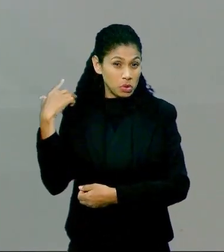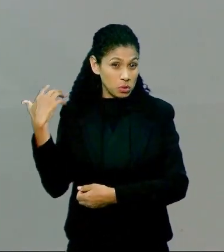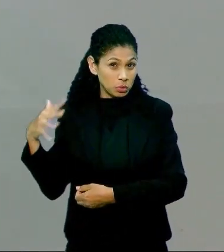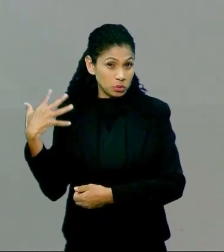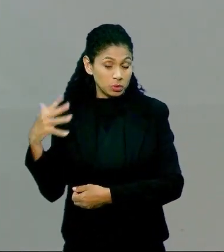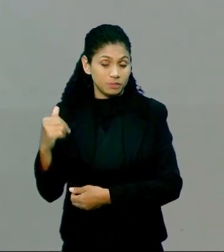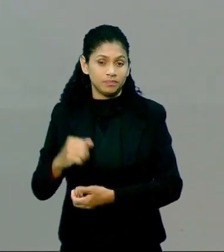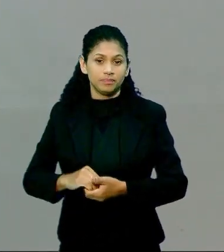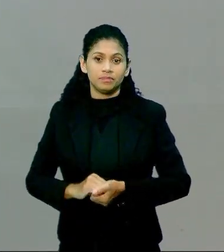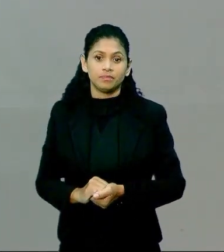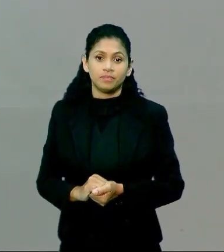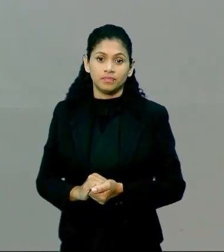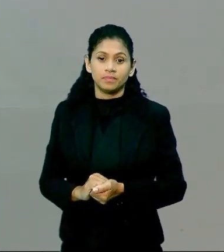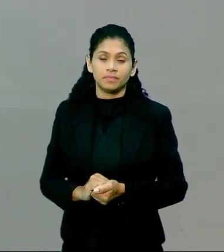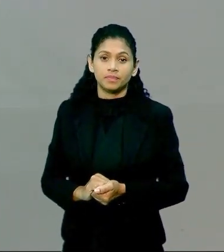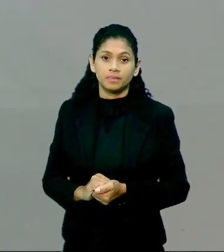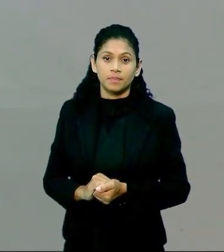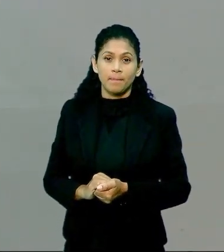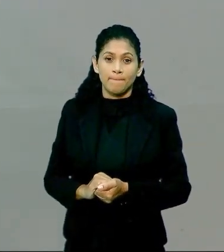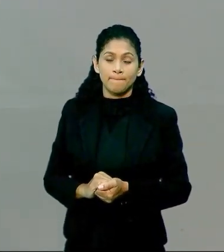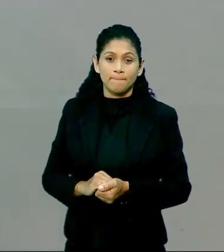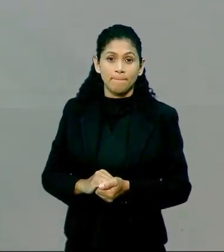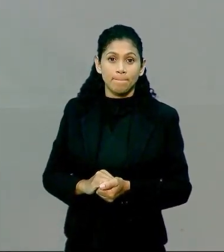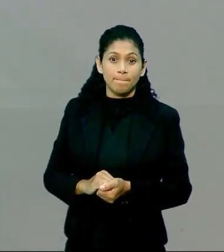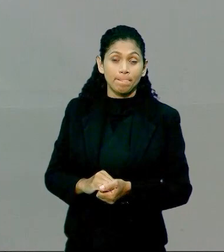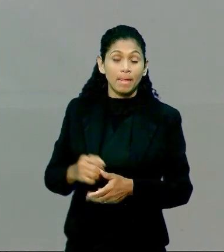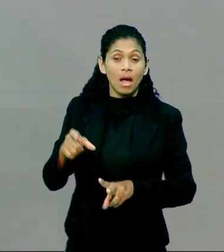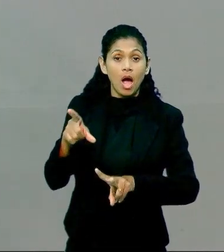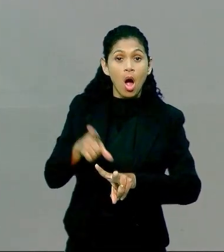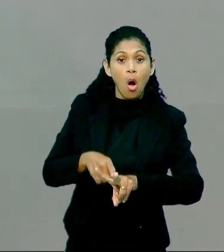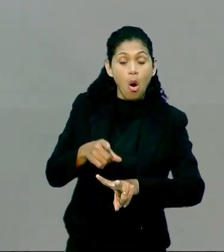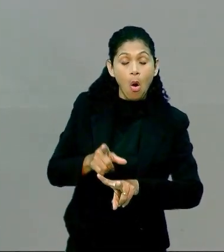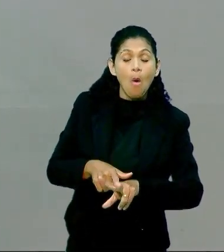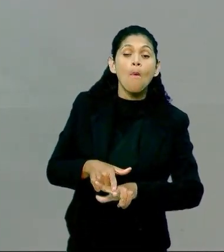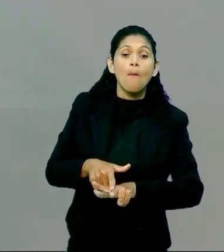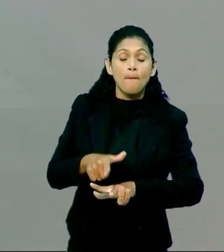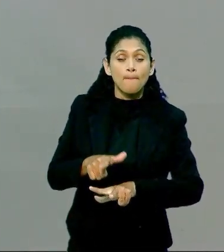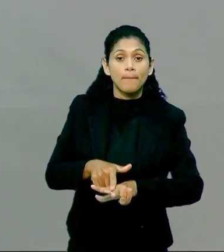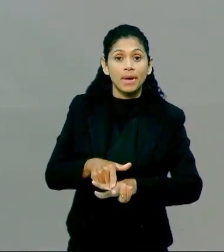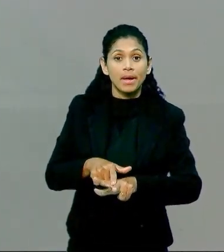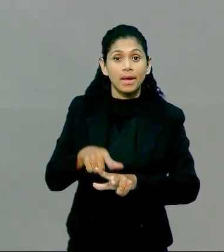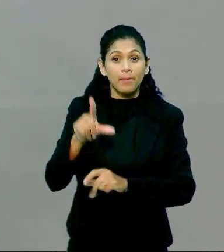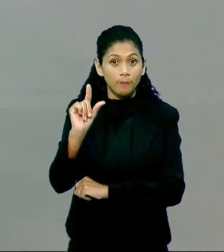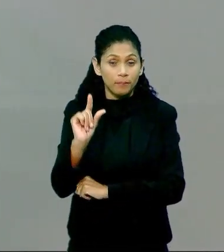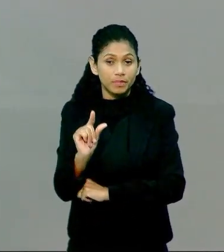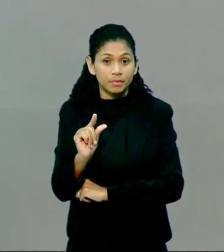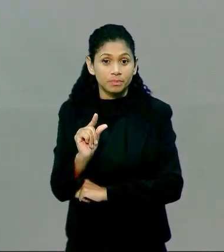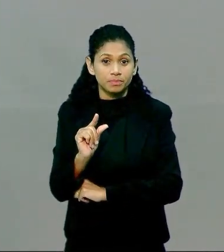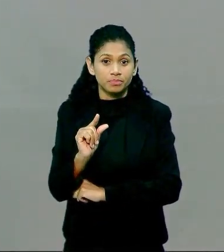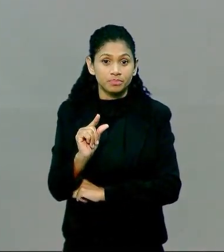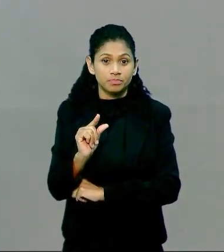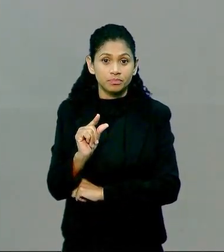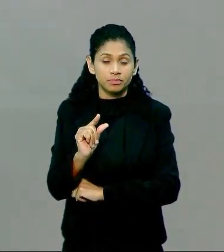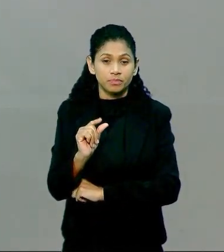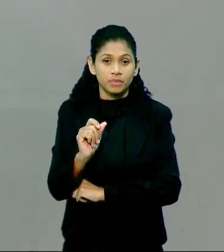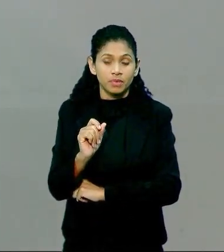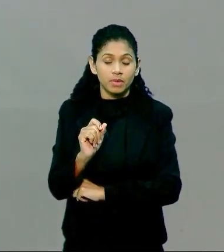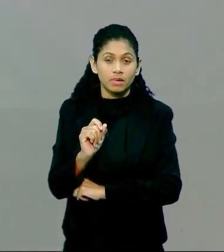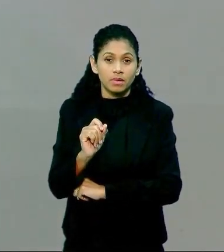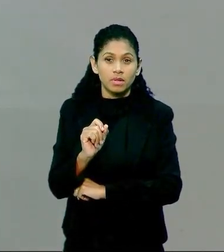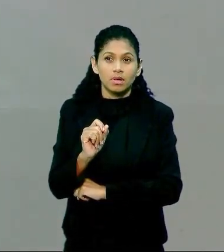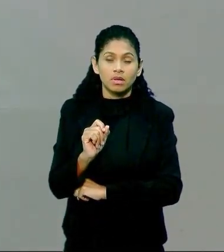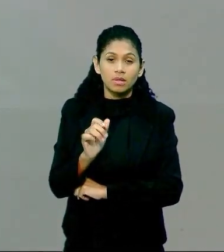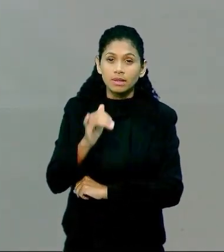Então, supõe-se, né, que quando você, principalmente essas pessoas que andam na mata, né, ela costuma dizer o tamanho do bicho pelo tamanho